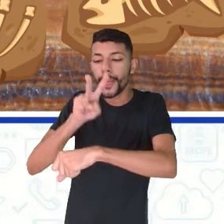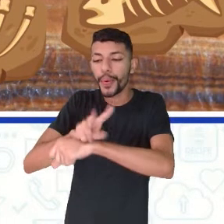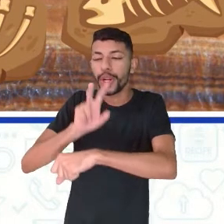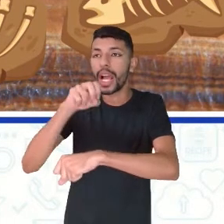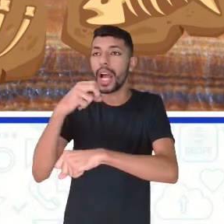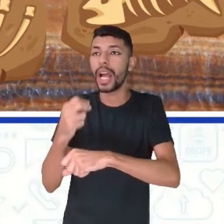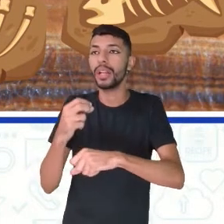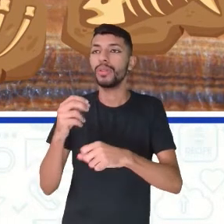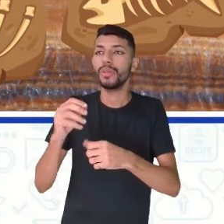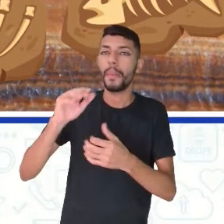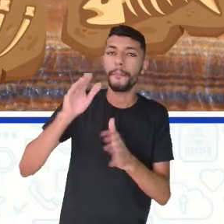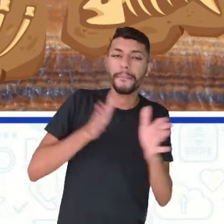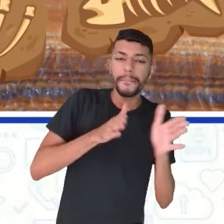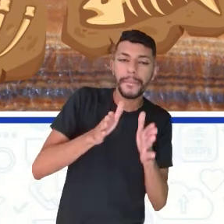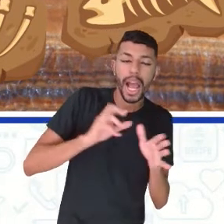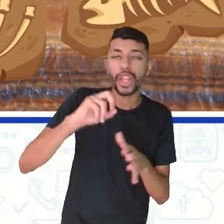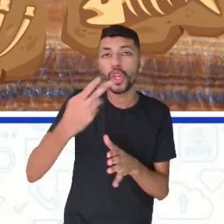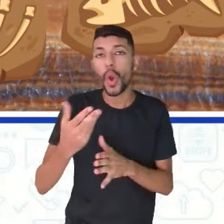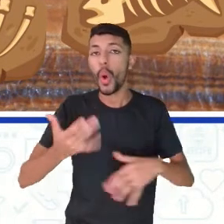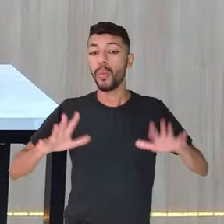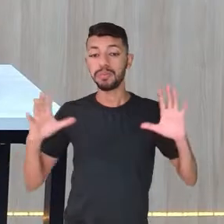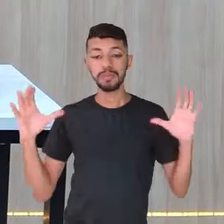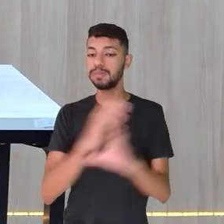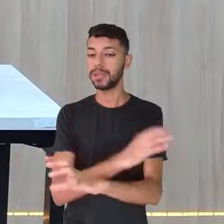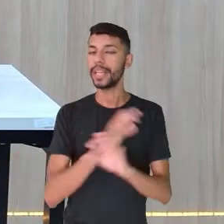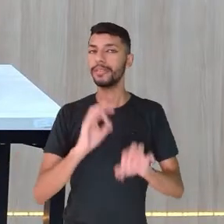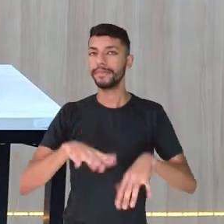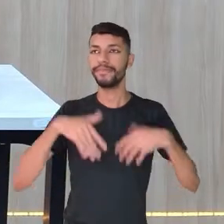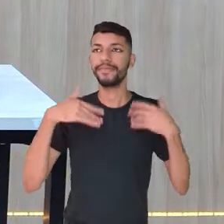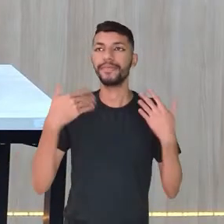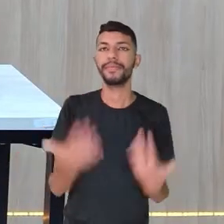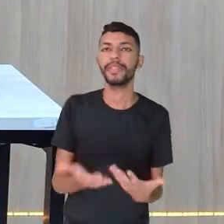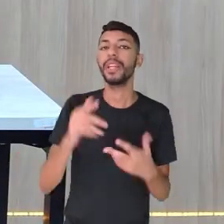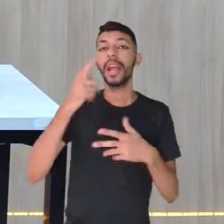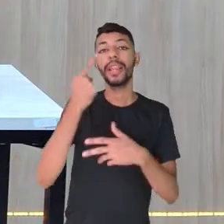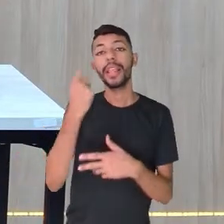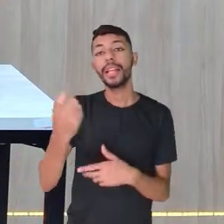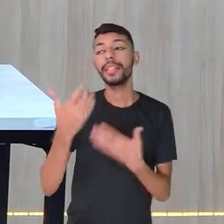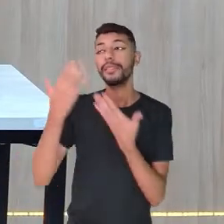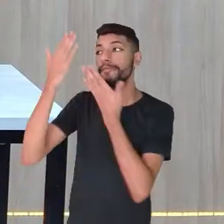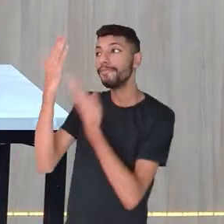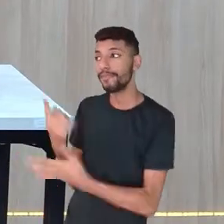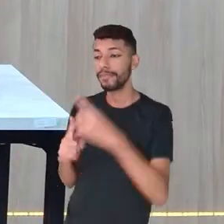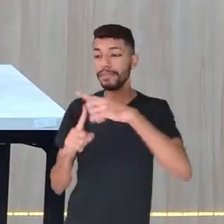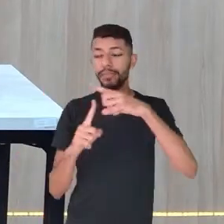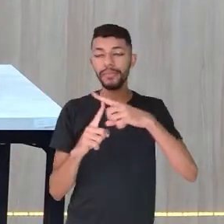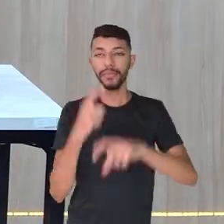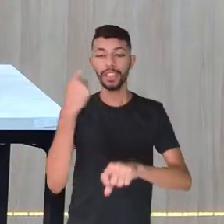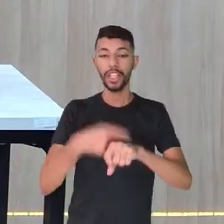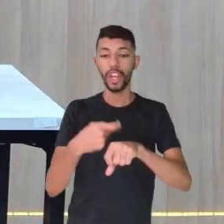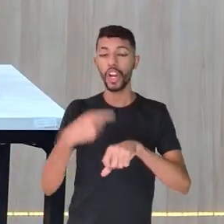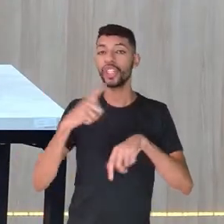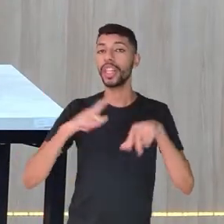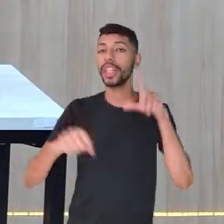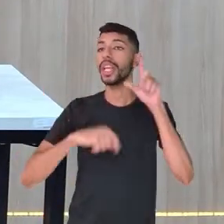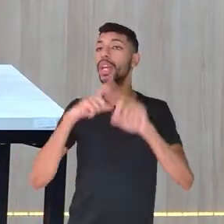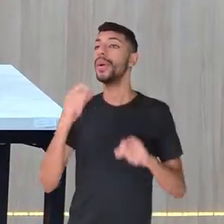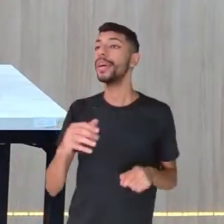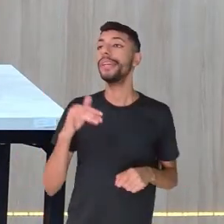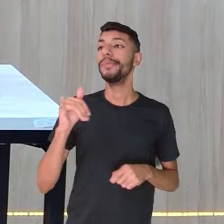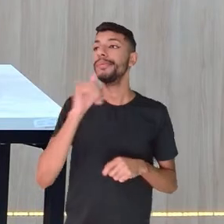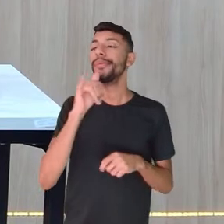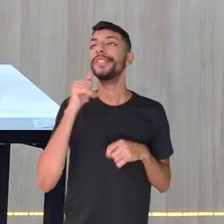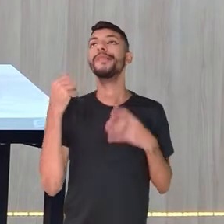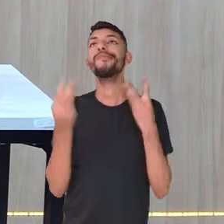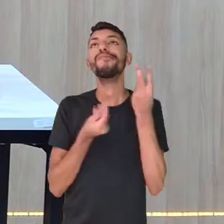completamente. Então, é bem interessante a gente ver aí que é nesse tipo de rocha que vem aí a questão dessa, vamos